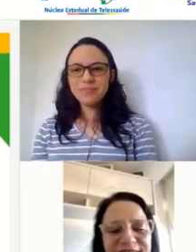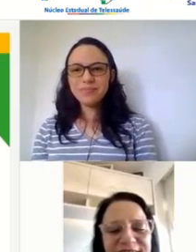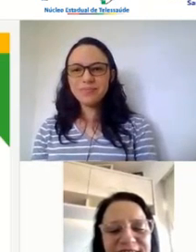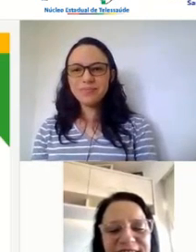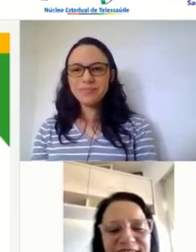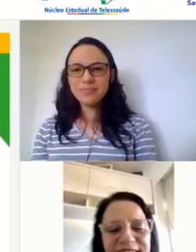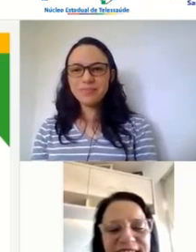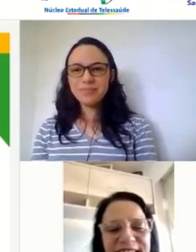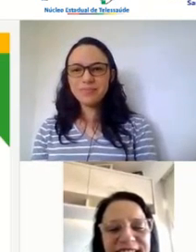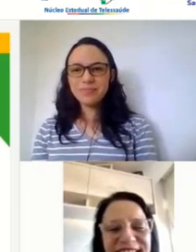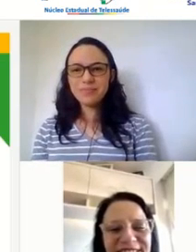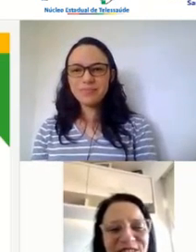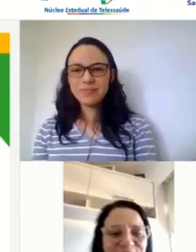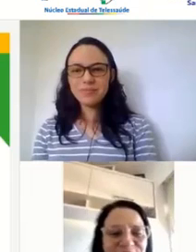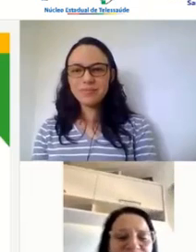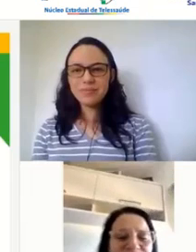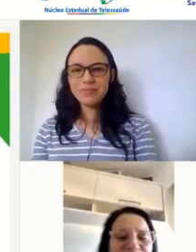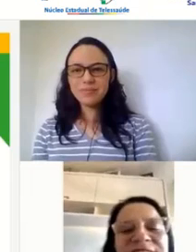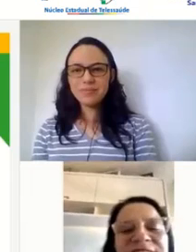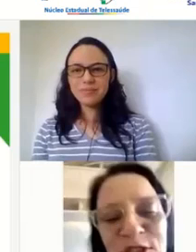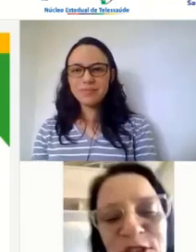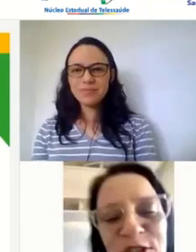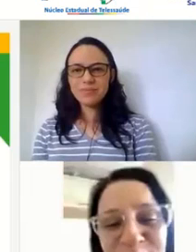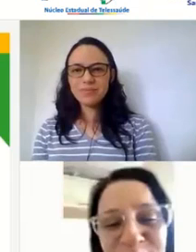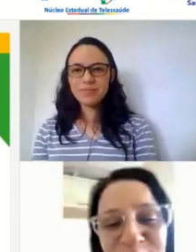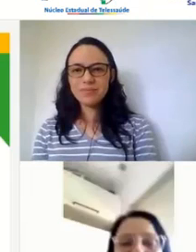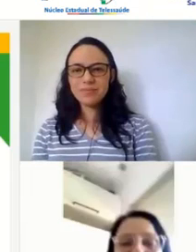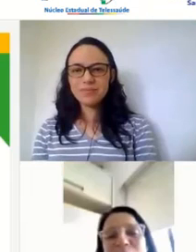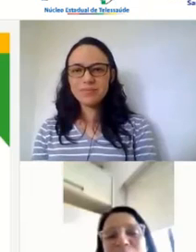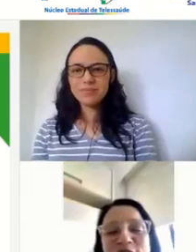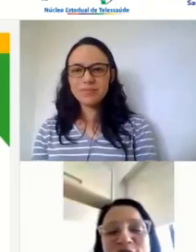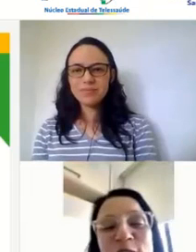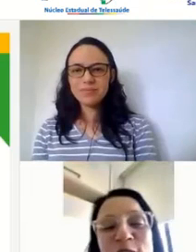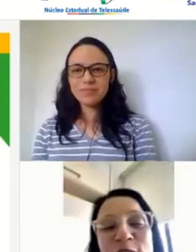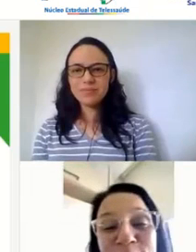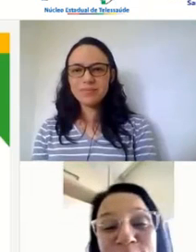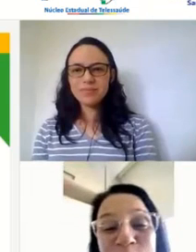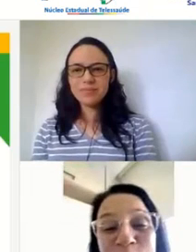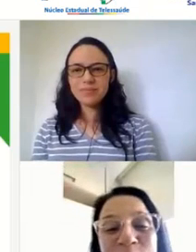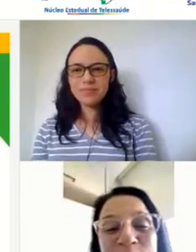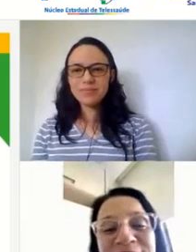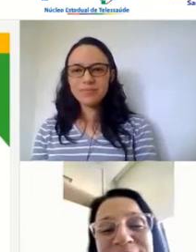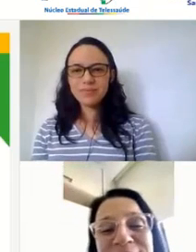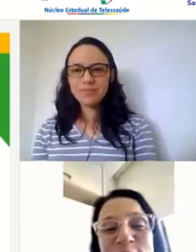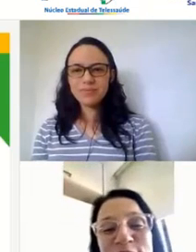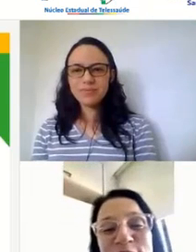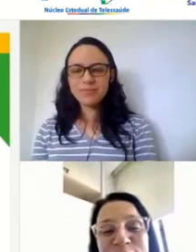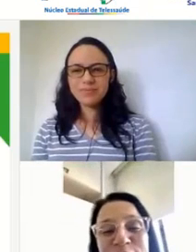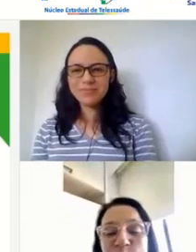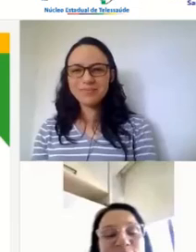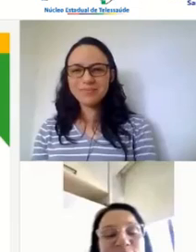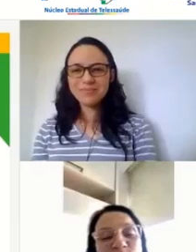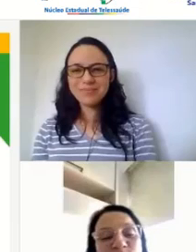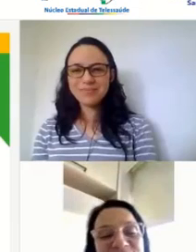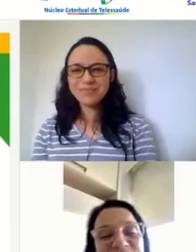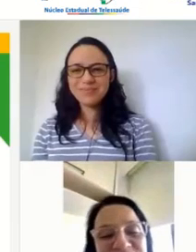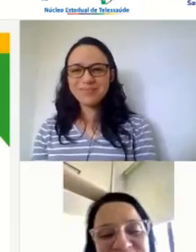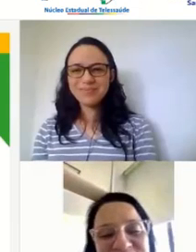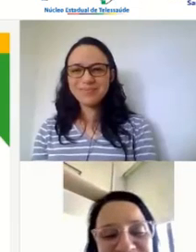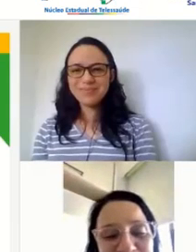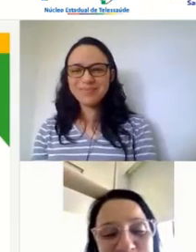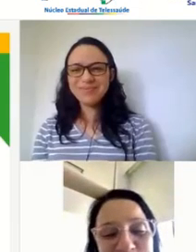assistir porque eu tava numa banca de mestrado por isso que eu não entrei ontem vai terminar aqui você brasil